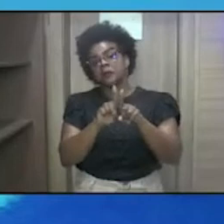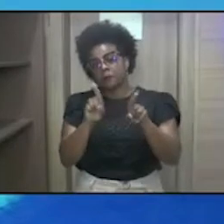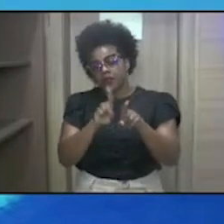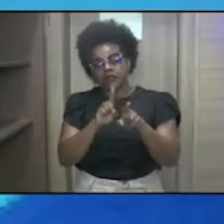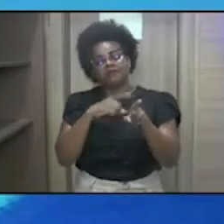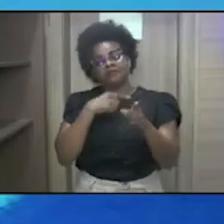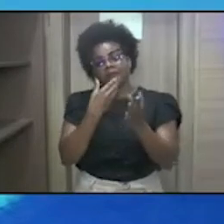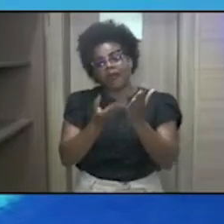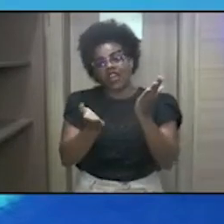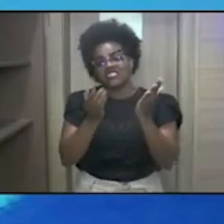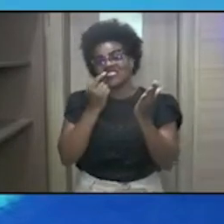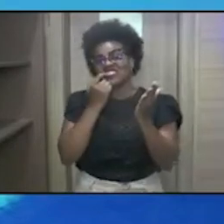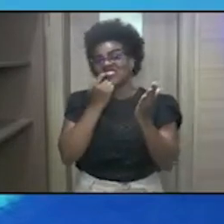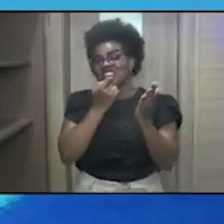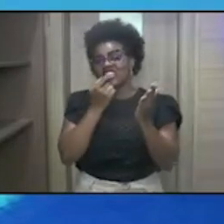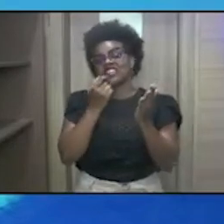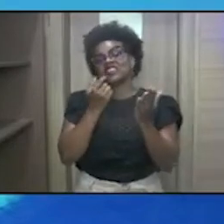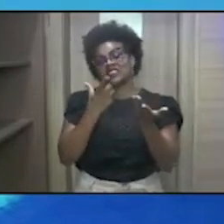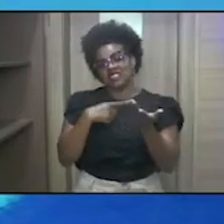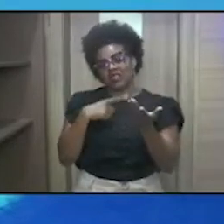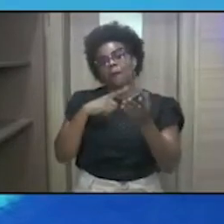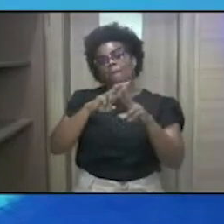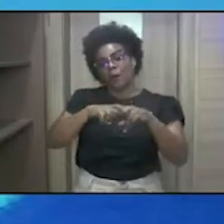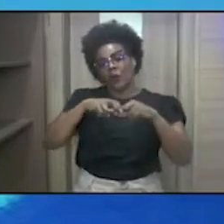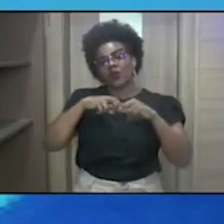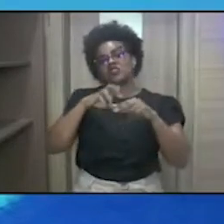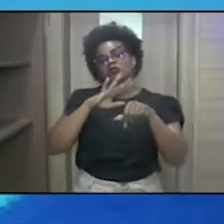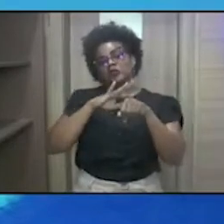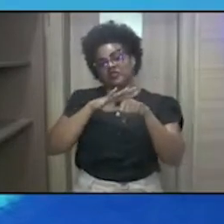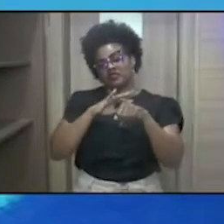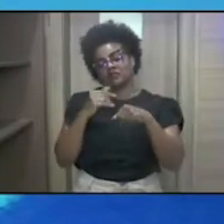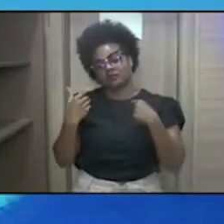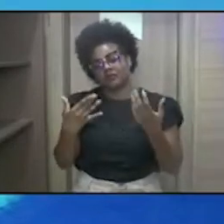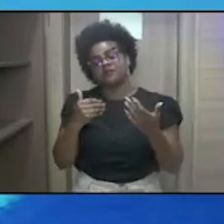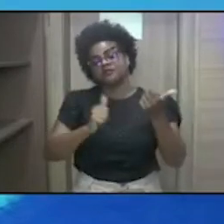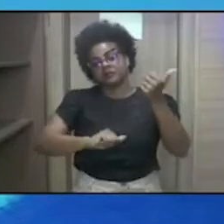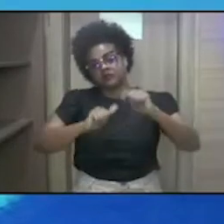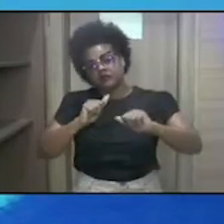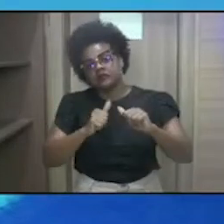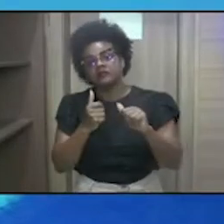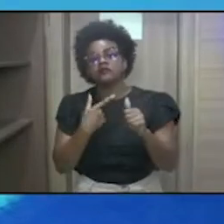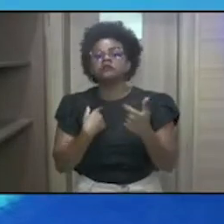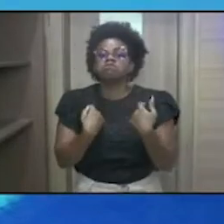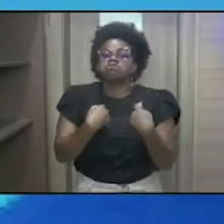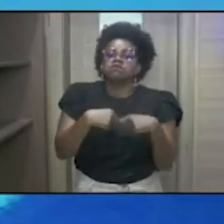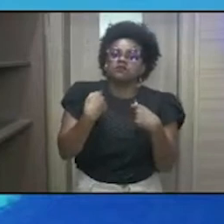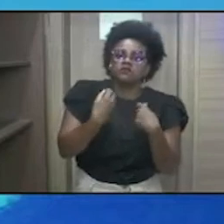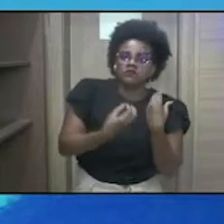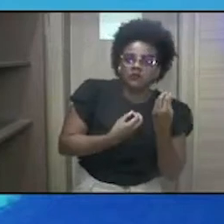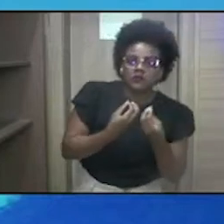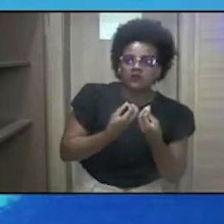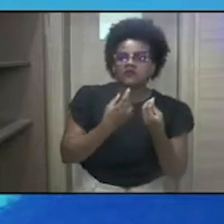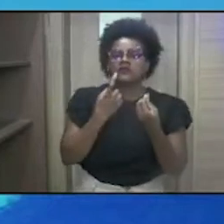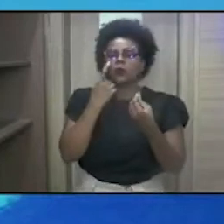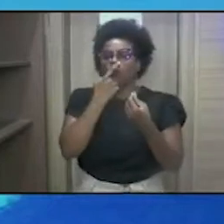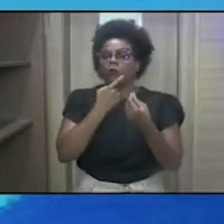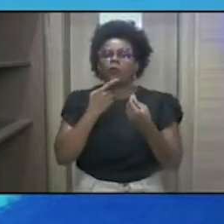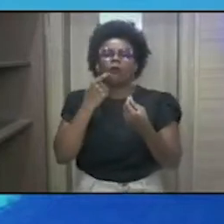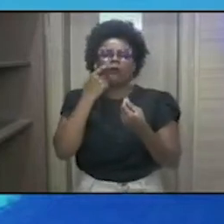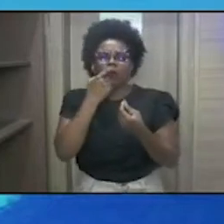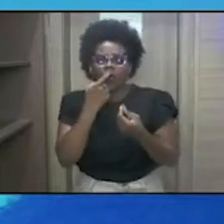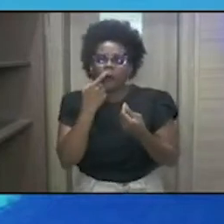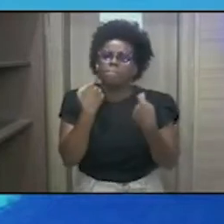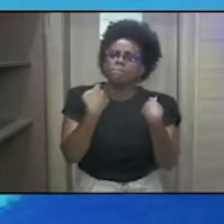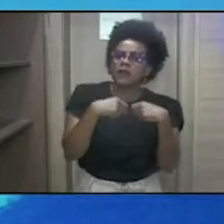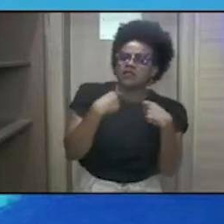dessa perda dental pela doença periodontal. A gente analisa a necessidade a partir desse olhar sobre essa boca, se é uma